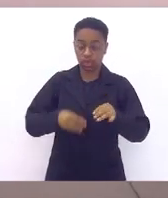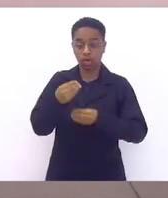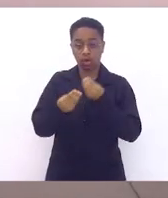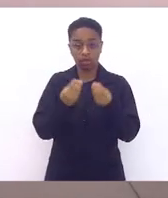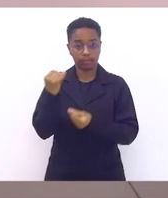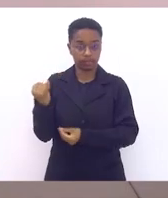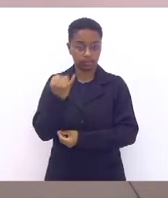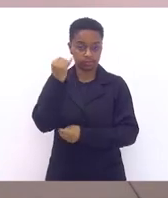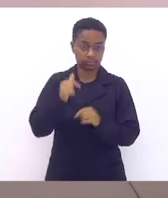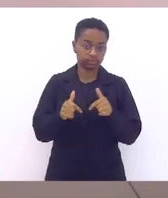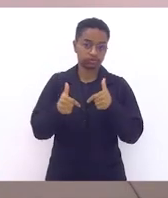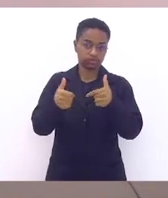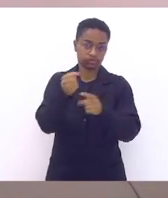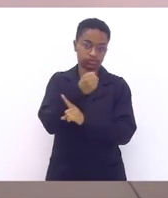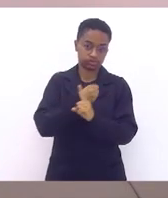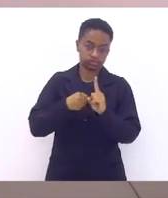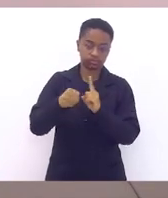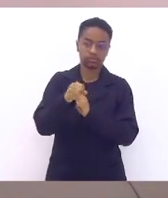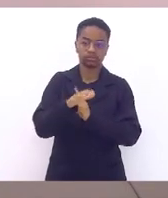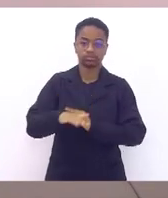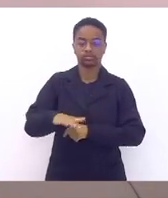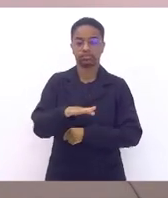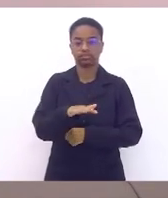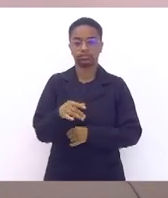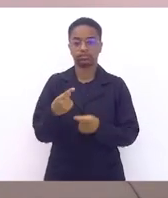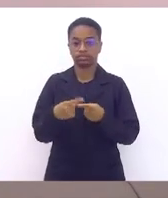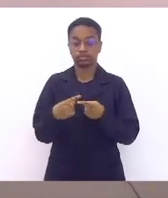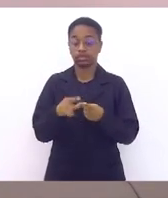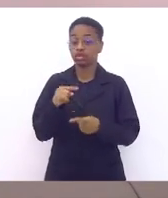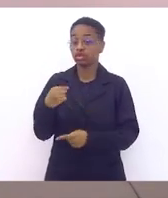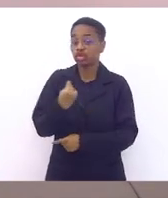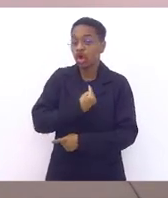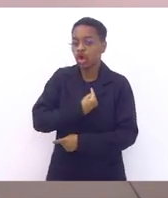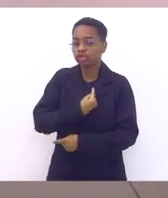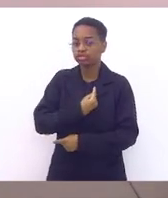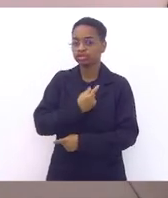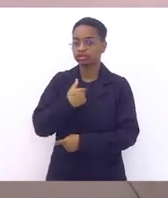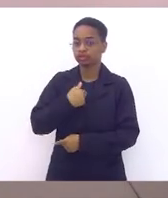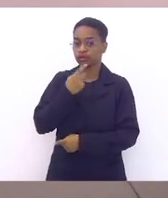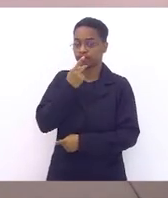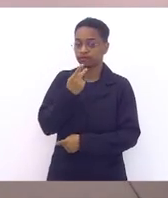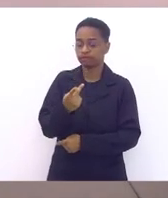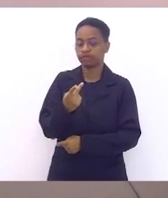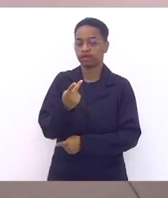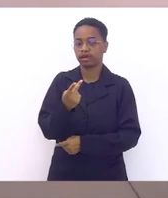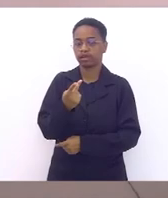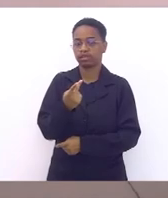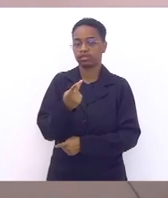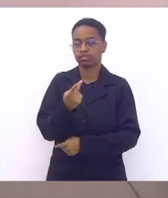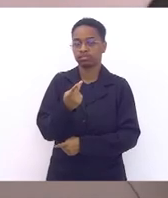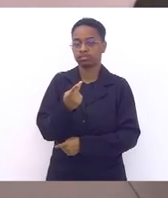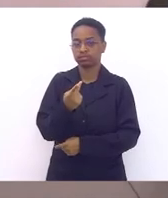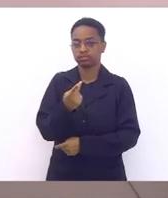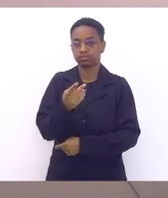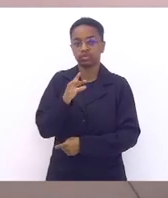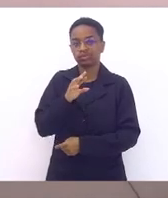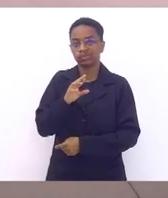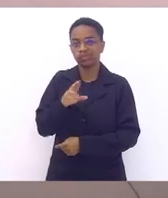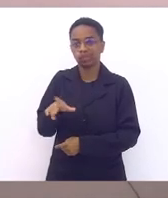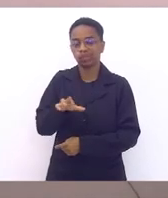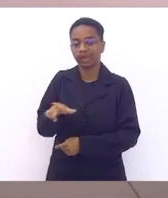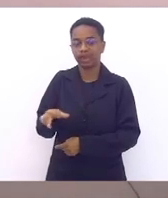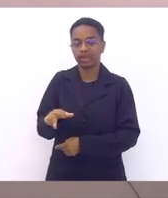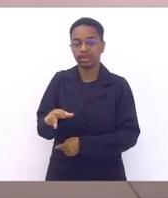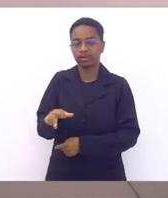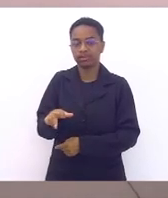atuação da sociedade civil, esse nós aqui é até não corresponde